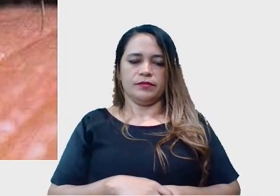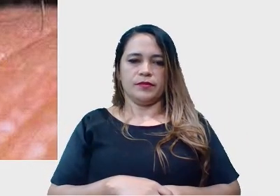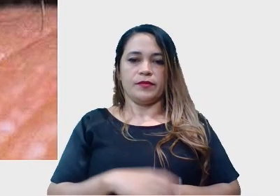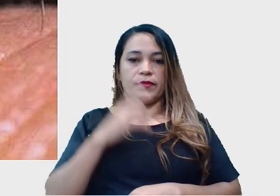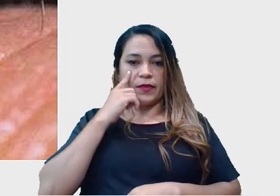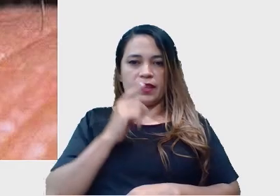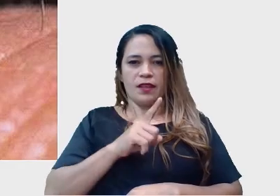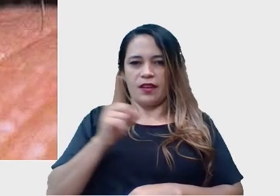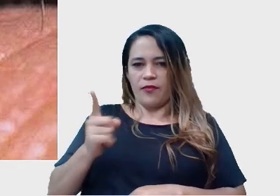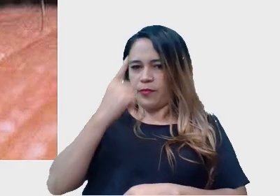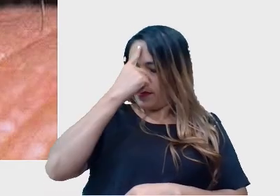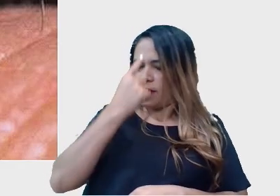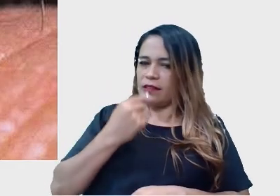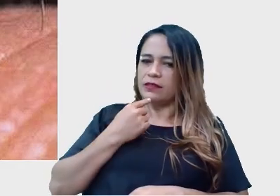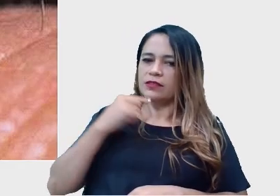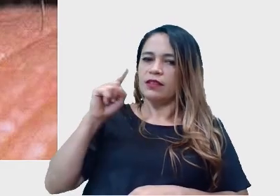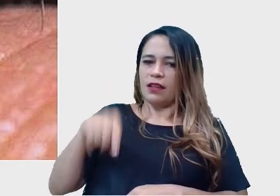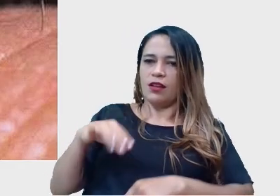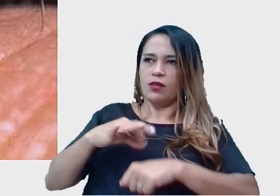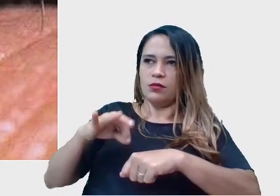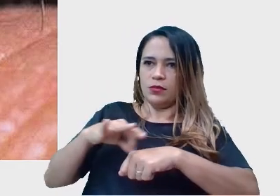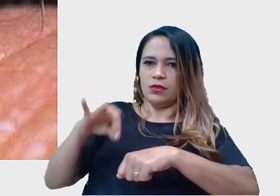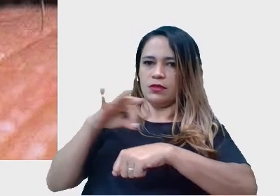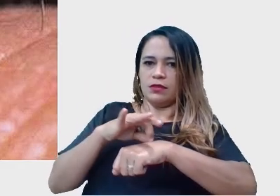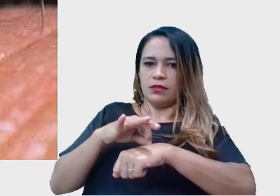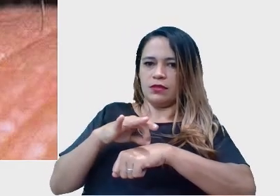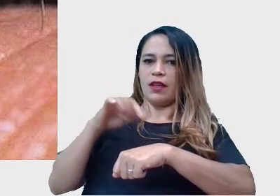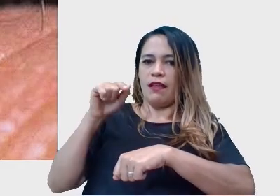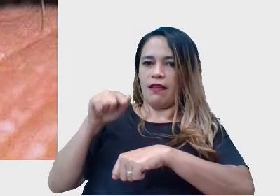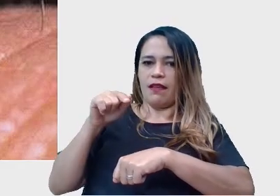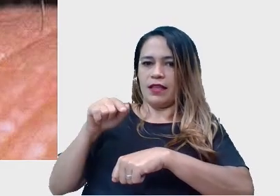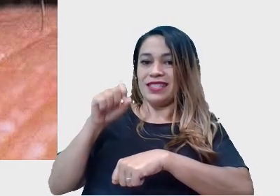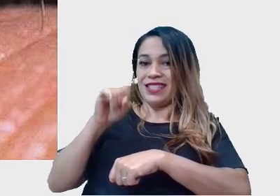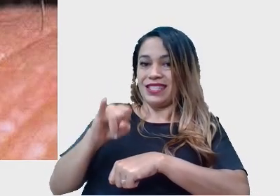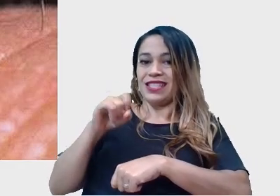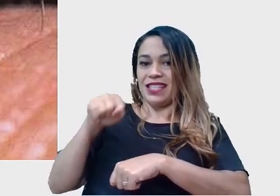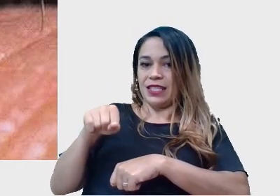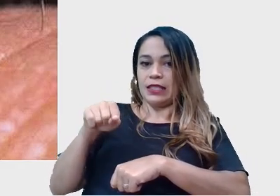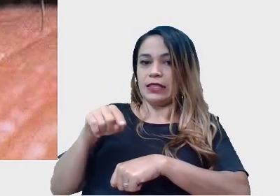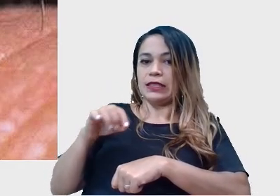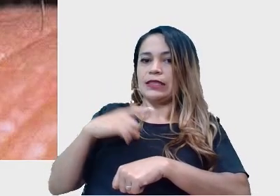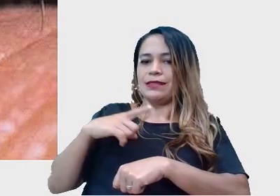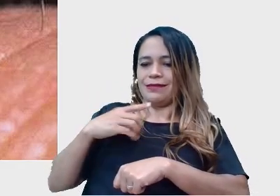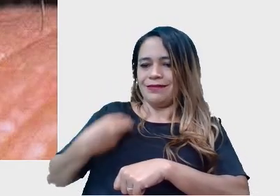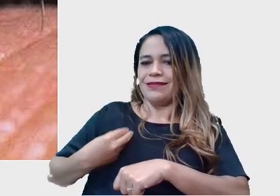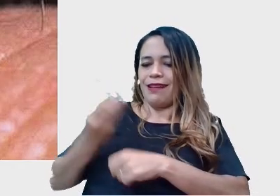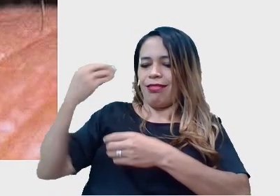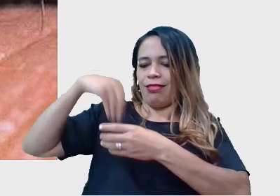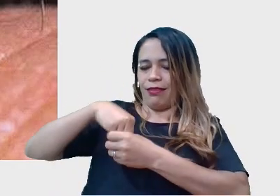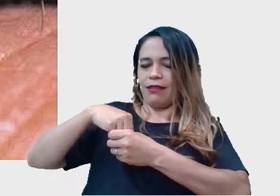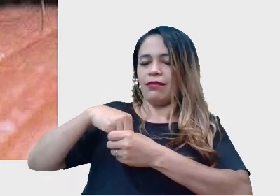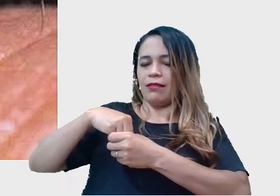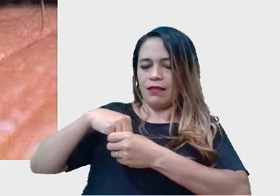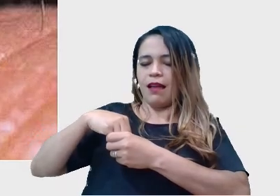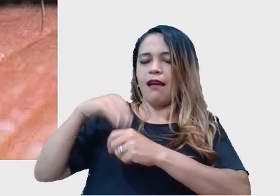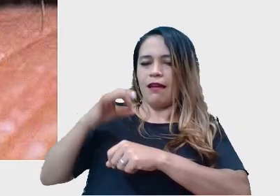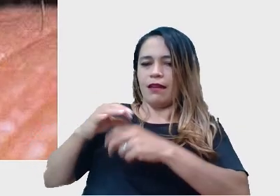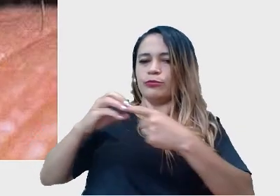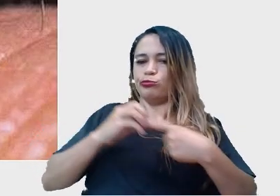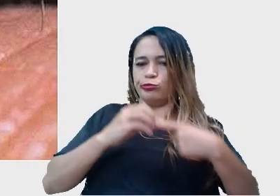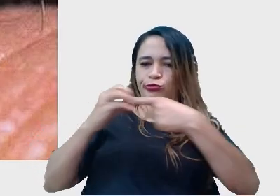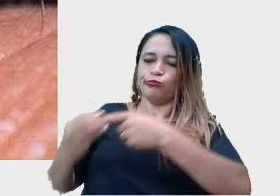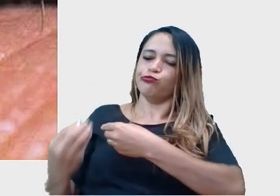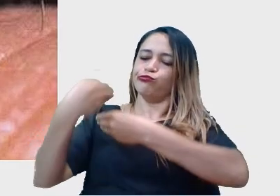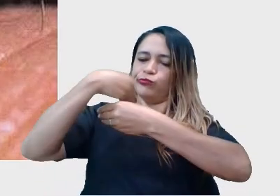mostrando? O mosquito, tá? Esse é o mosquito que quando pica a gente, e se o mosquito estiver contaminado, é aquele que transmite o protozoário para dentro do